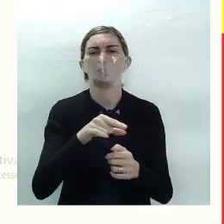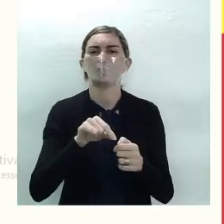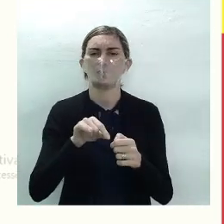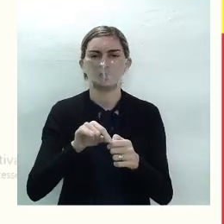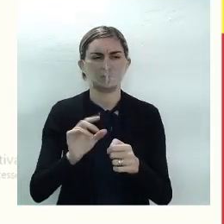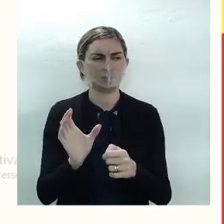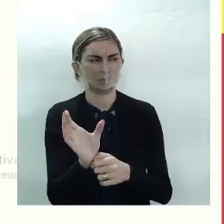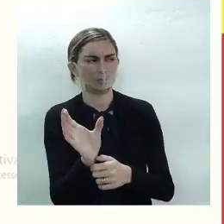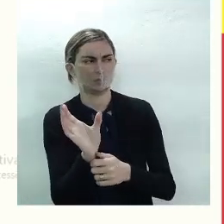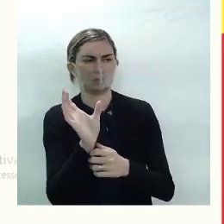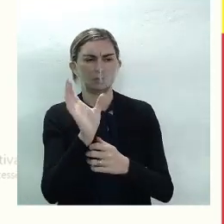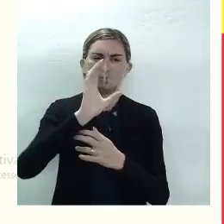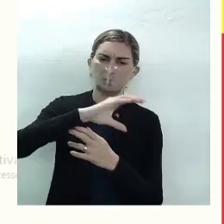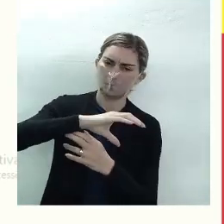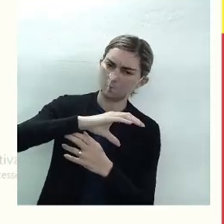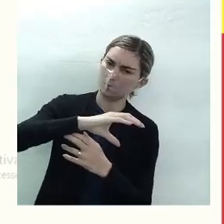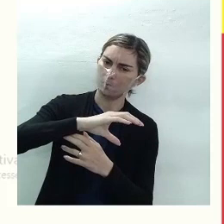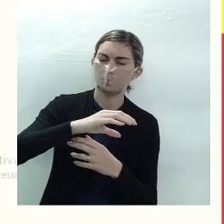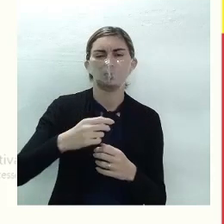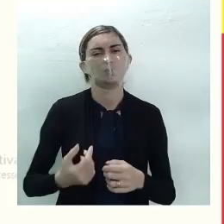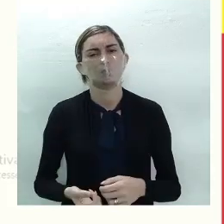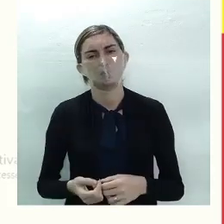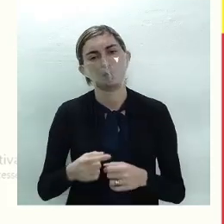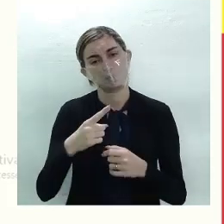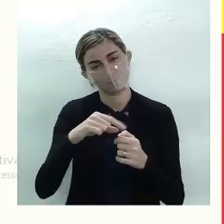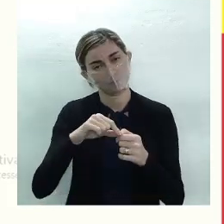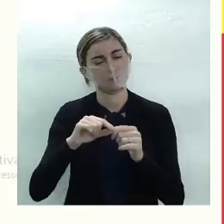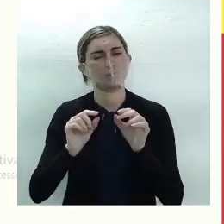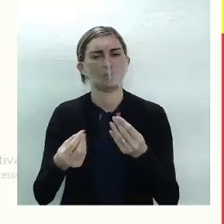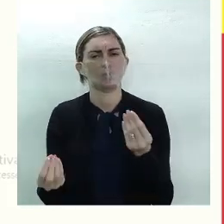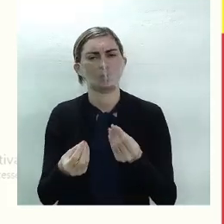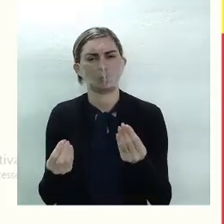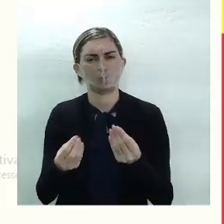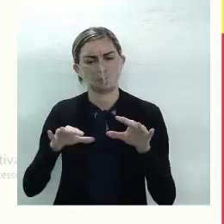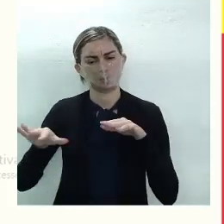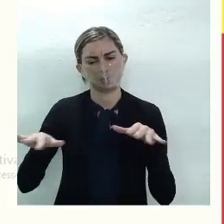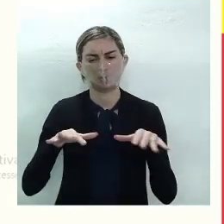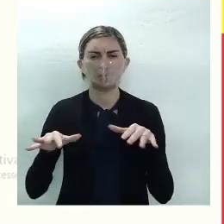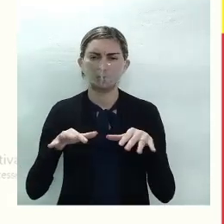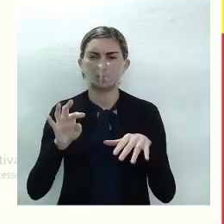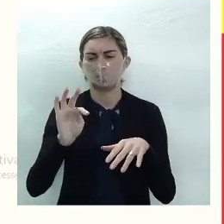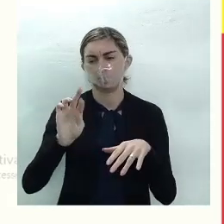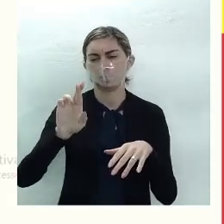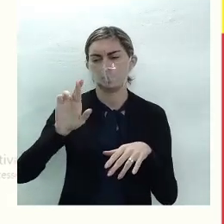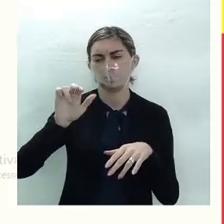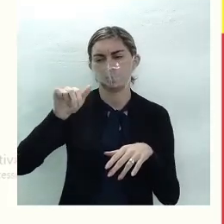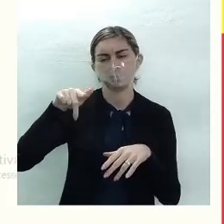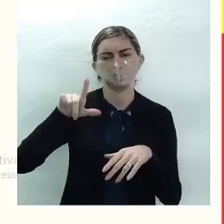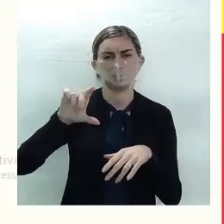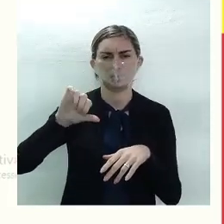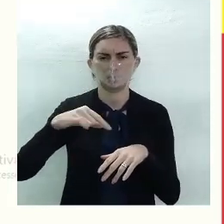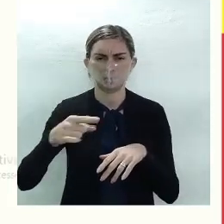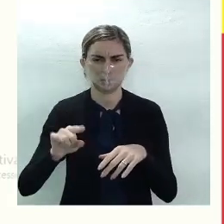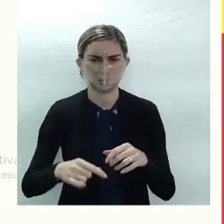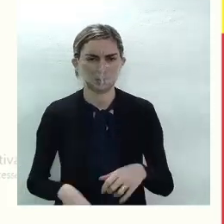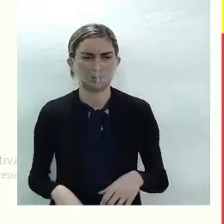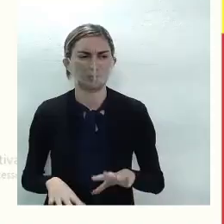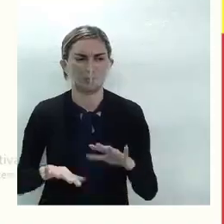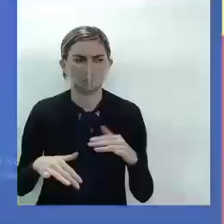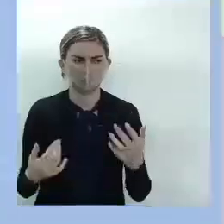a desloco para o lado direito. Então, esse é o movimento de translação. Então,